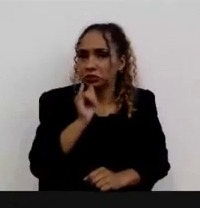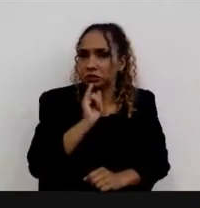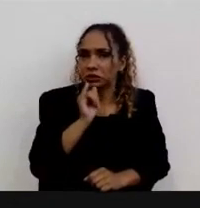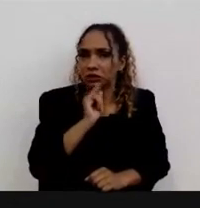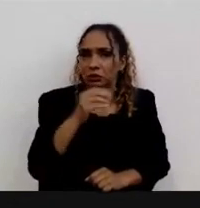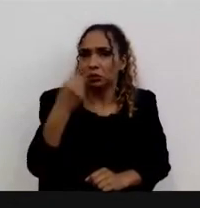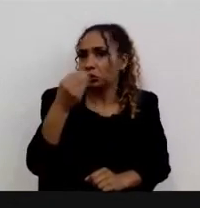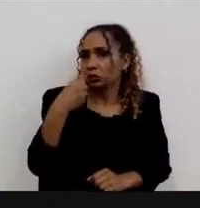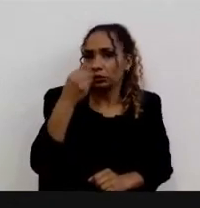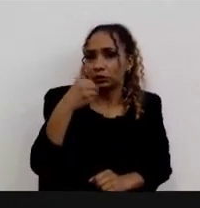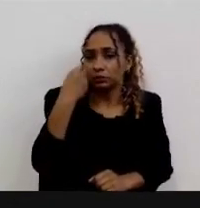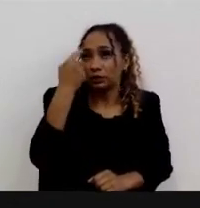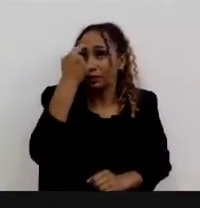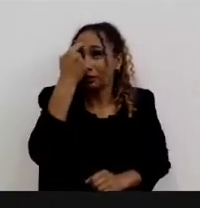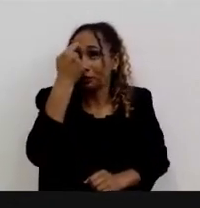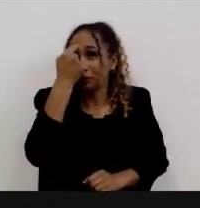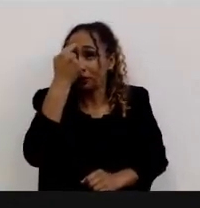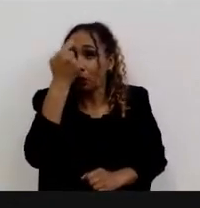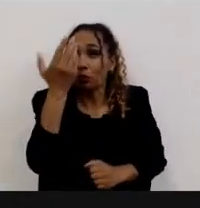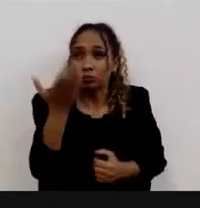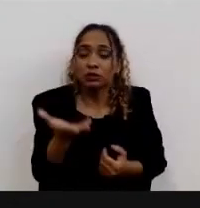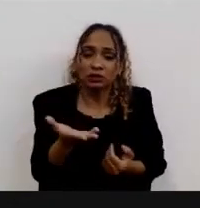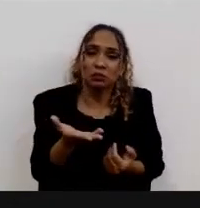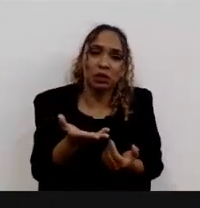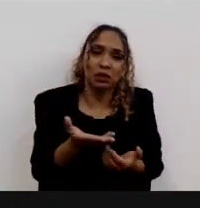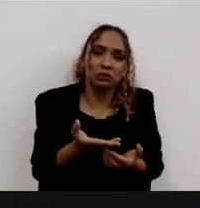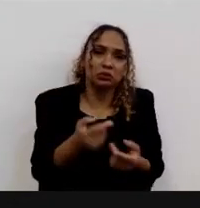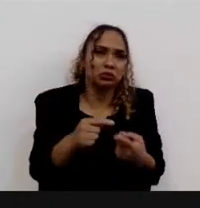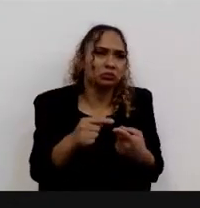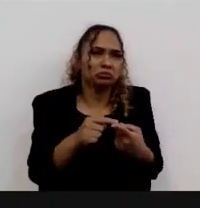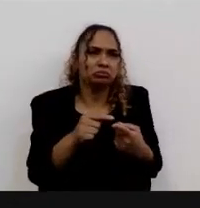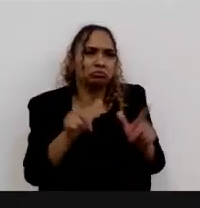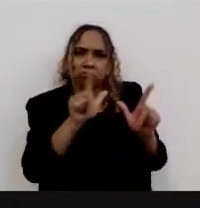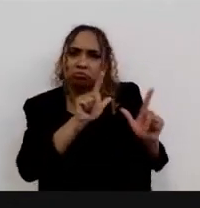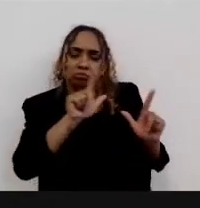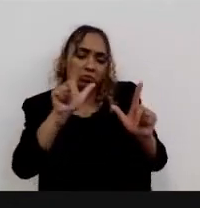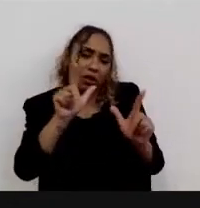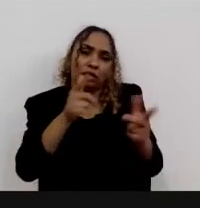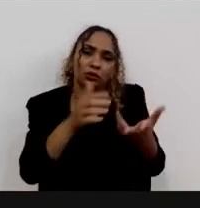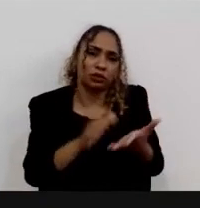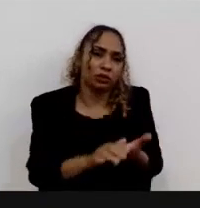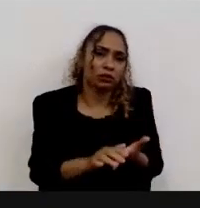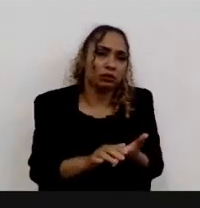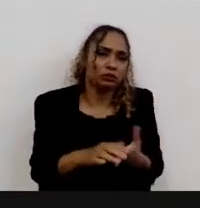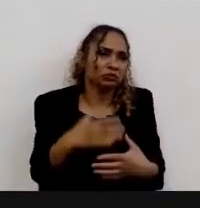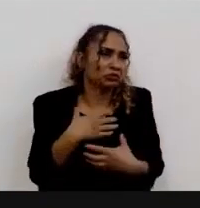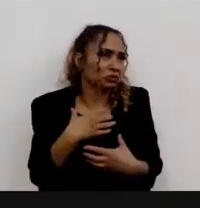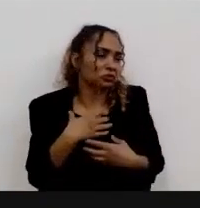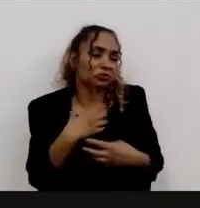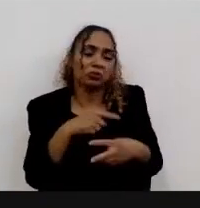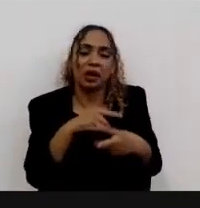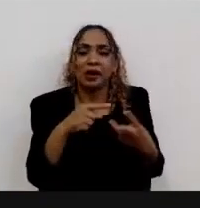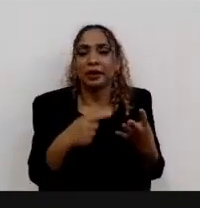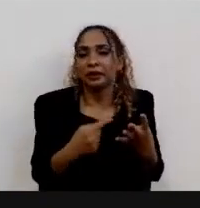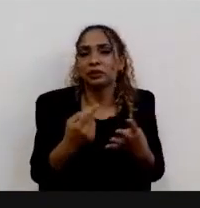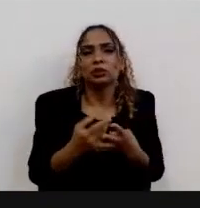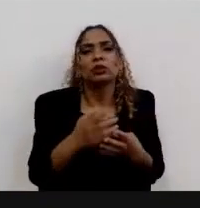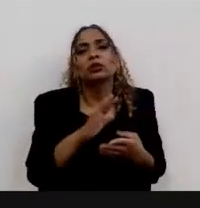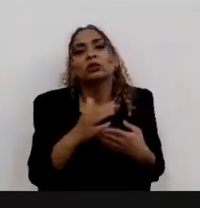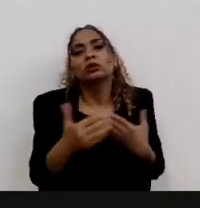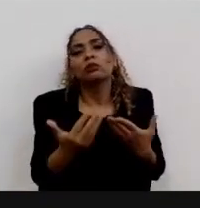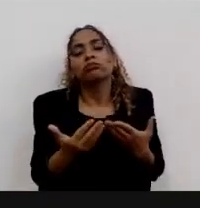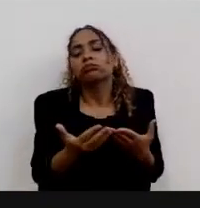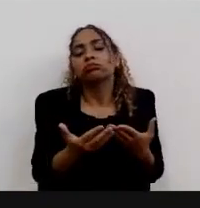meio de uma experiência mental, que pode ser um pensamento, uma intuição, uma imagem, essa experiência mantém o estado cerebral